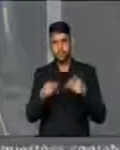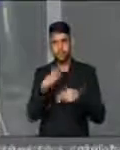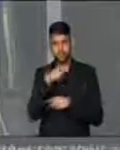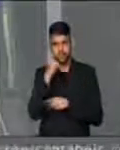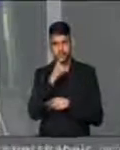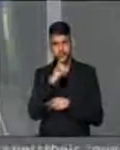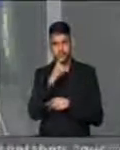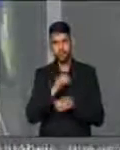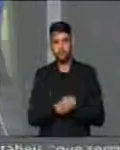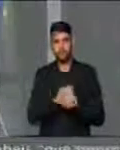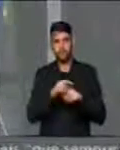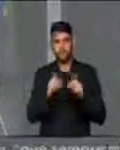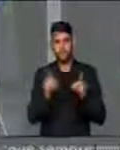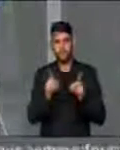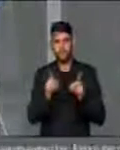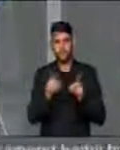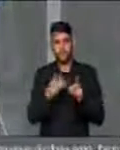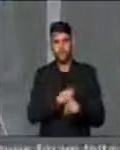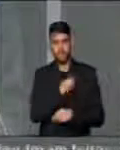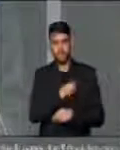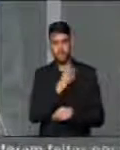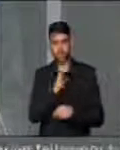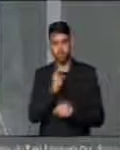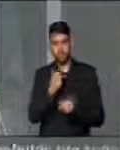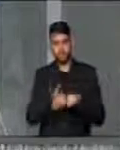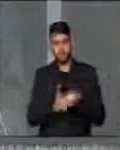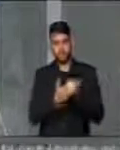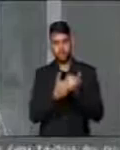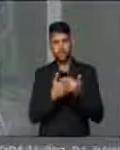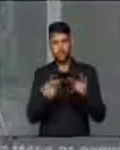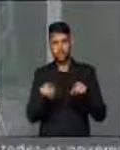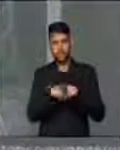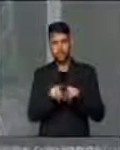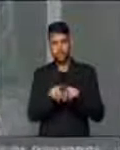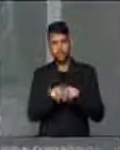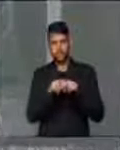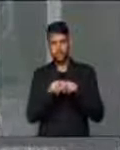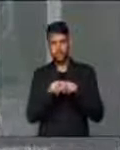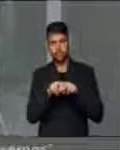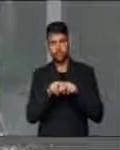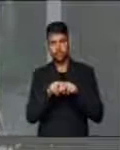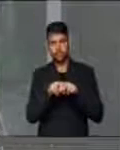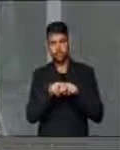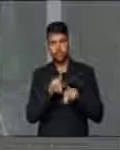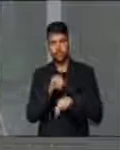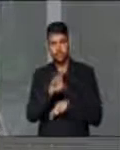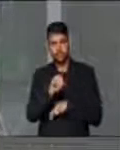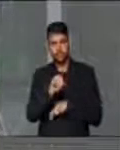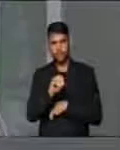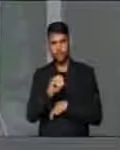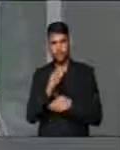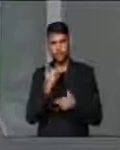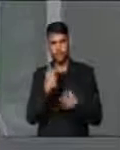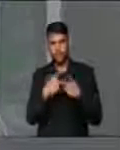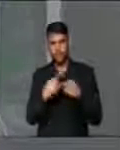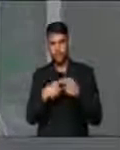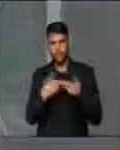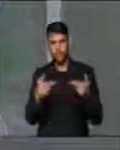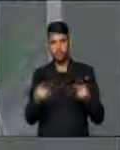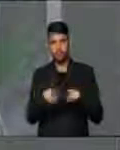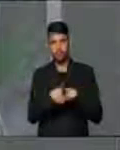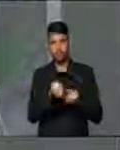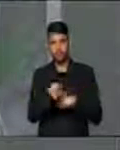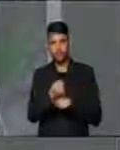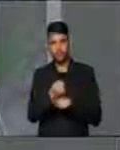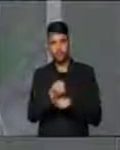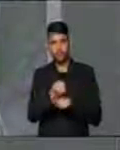mentiras. Mas, ainda dando o suporte ainda ao meu querido amigo Tadeu, e aliás nem necessitarei fazê-lo,